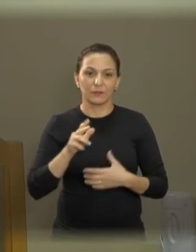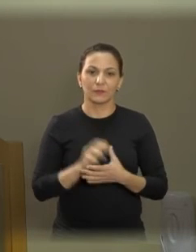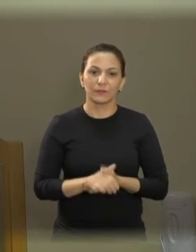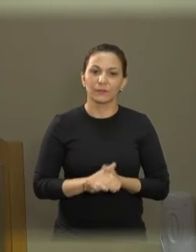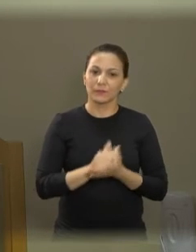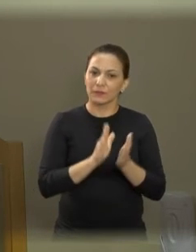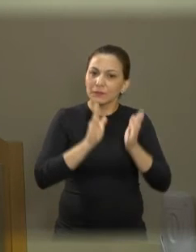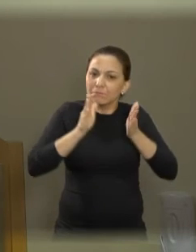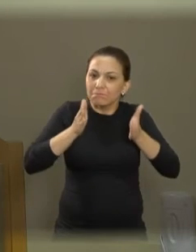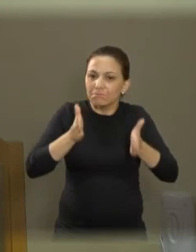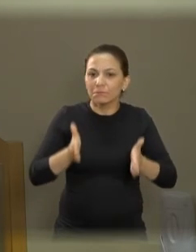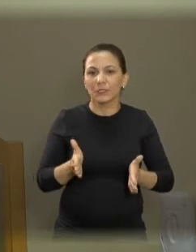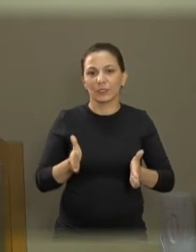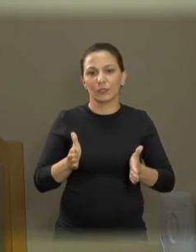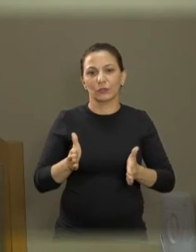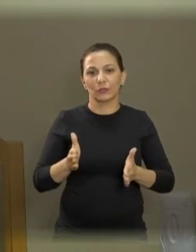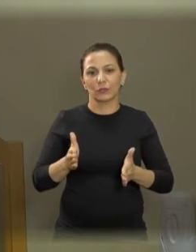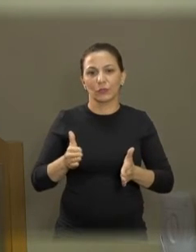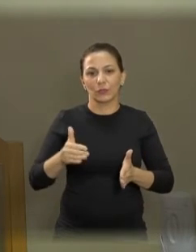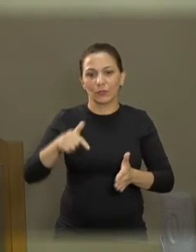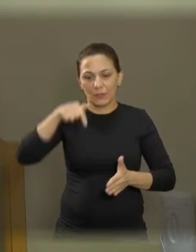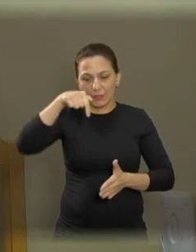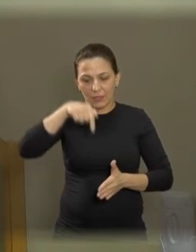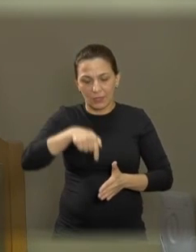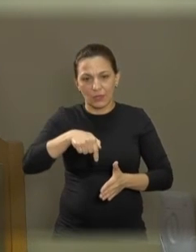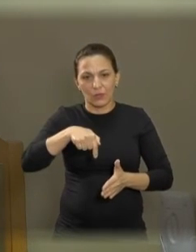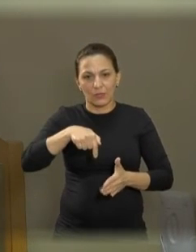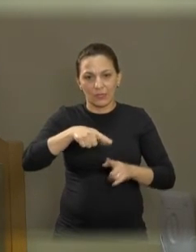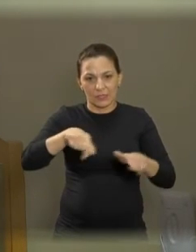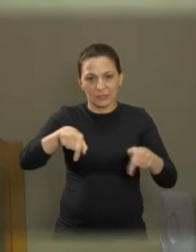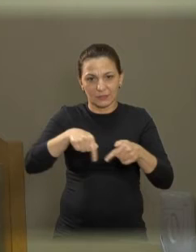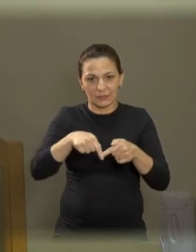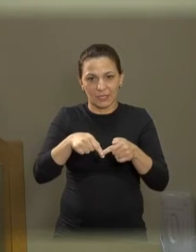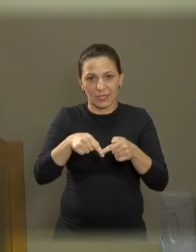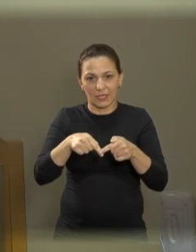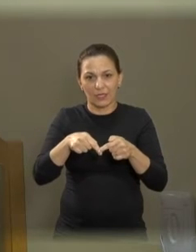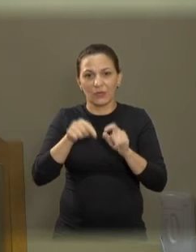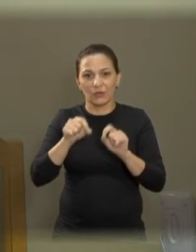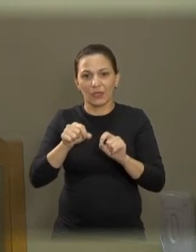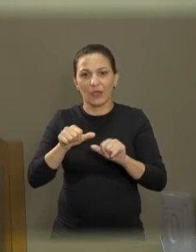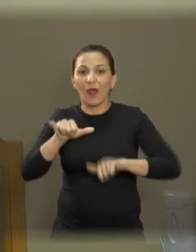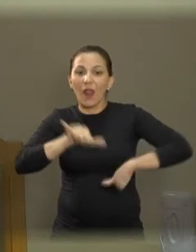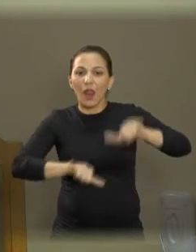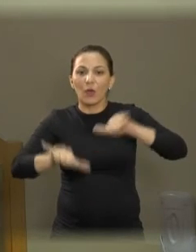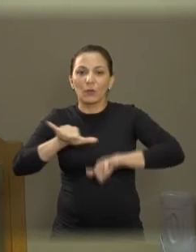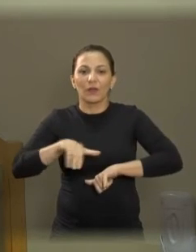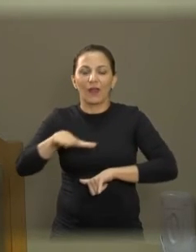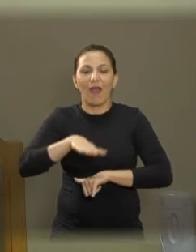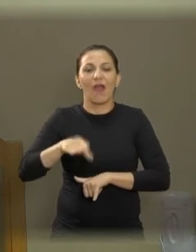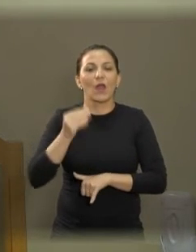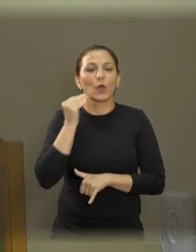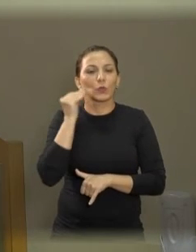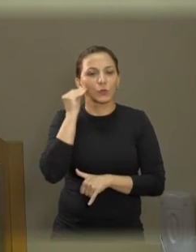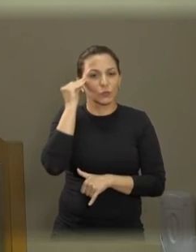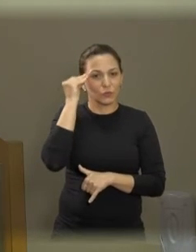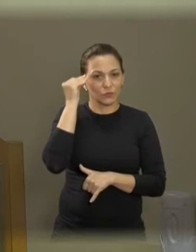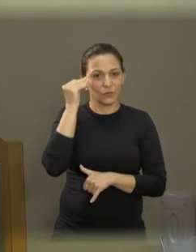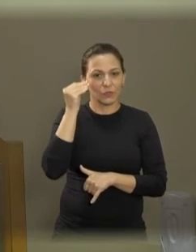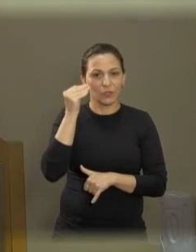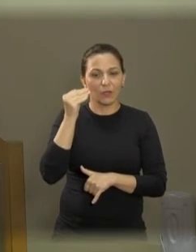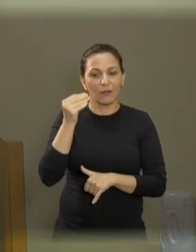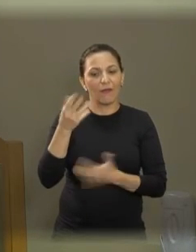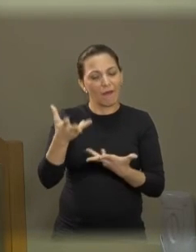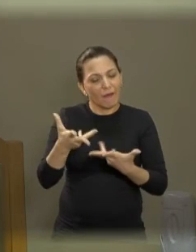nesse período, a minha sala era na cosmetologia, ou seja, o laboratório da cosmetologia me recebeu por falta de